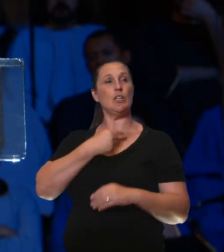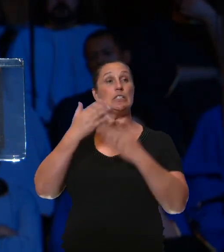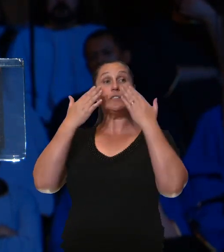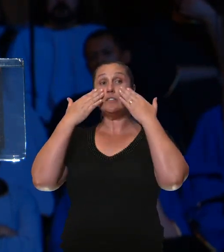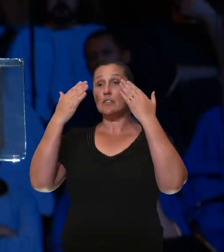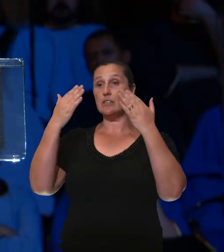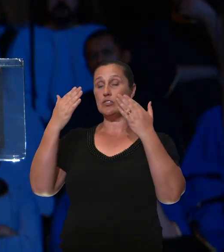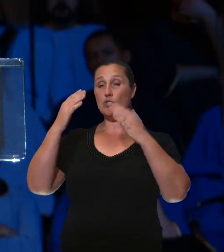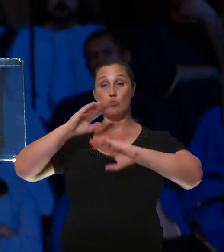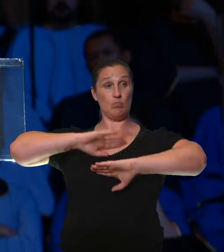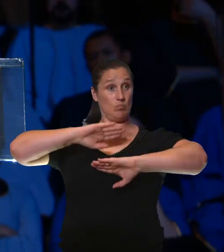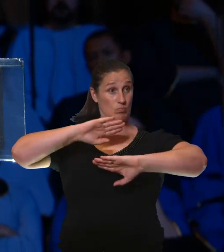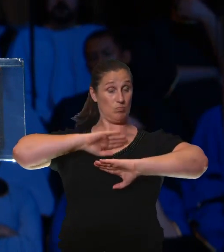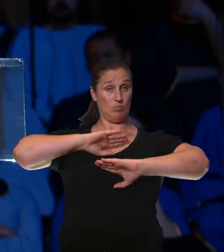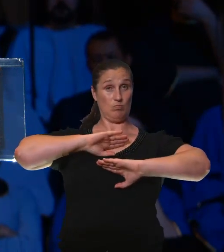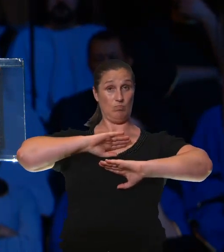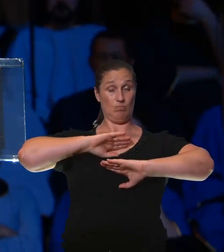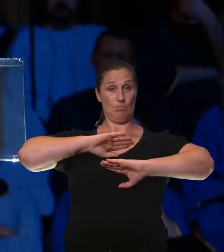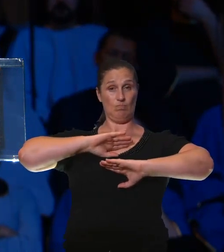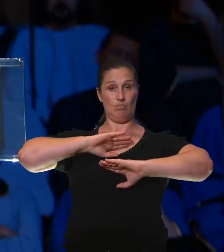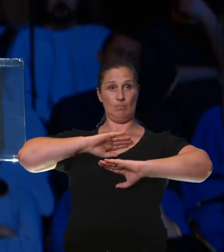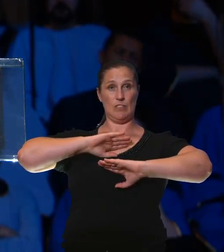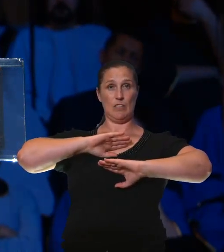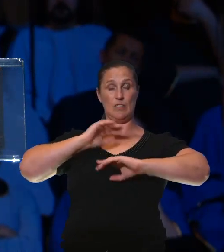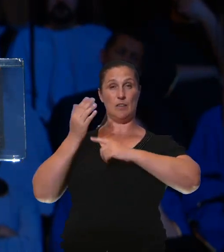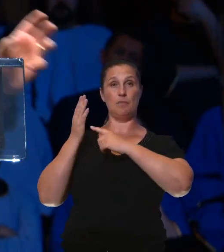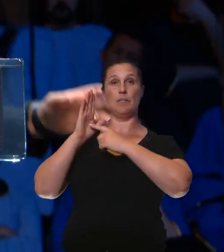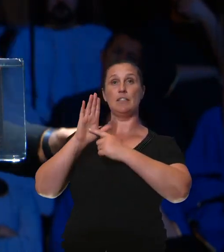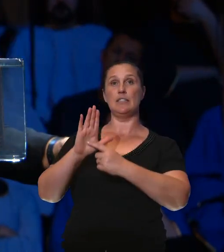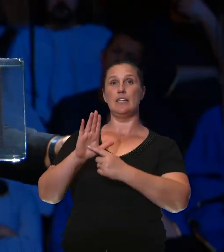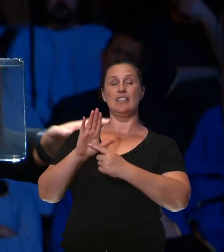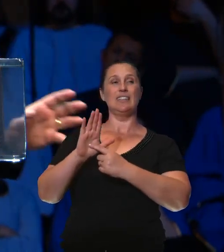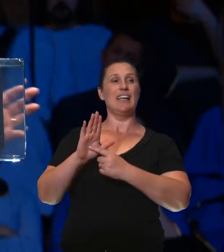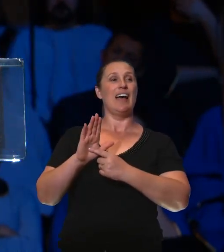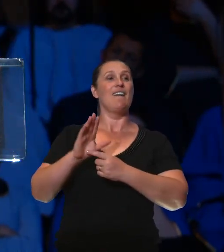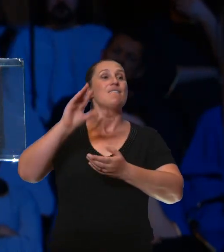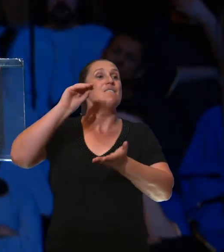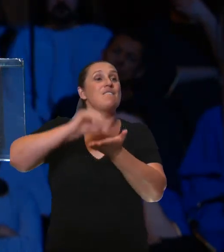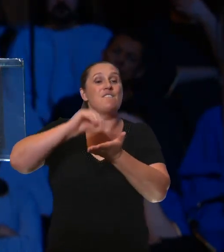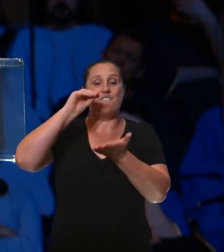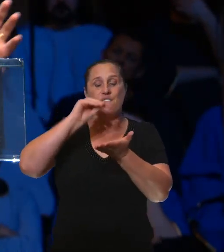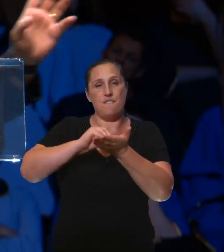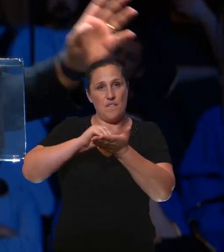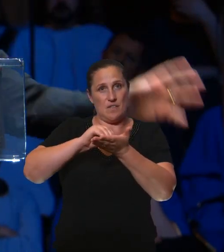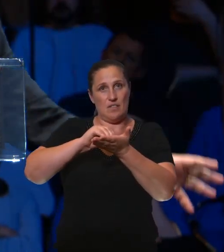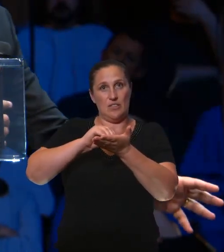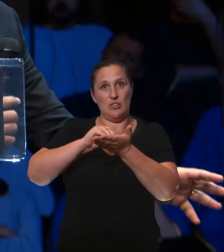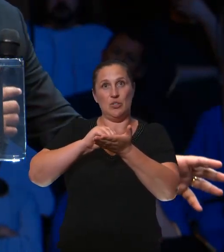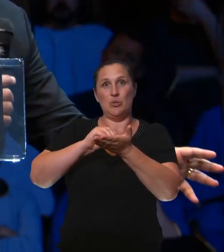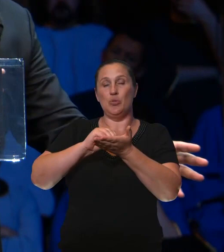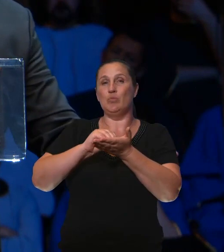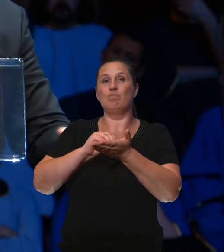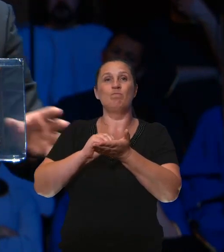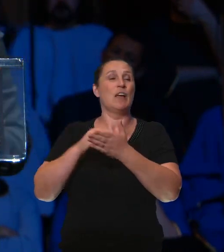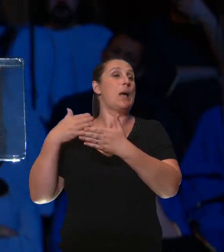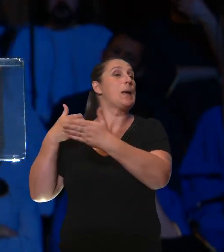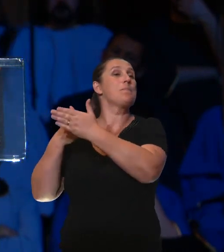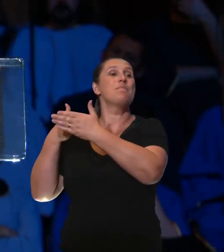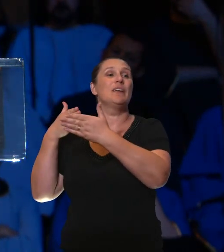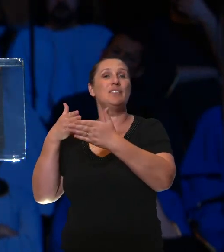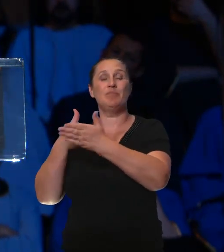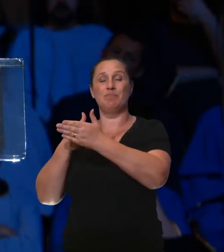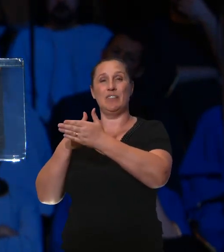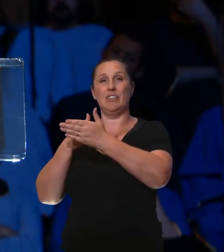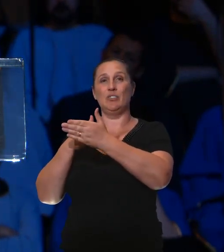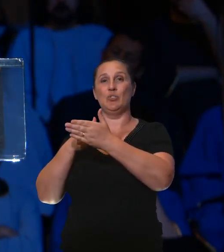uma situação em que se apresenta uma escassez, ou uma impossibilidade, ou algo que